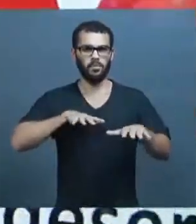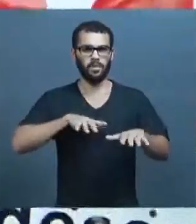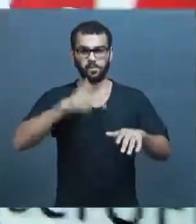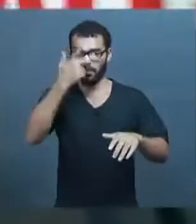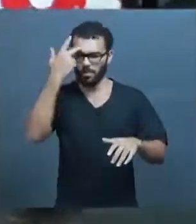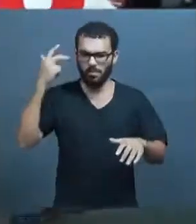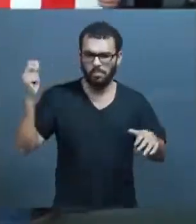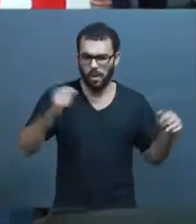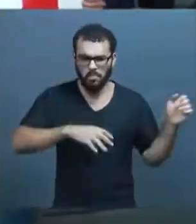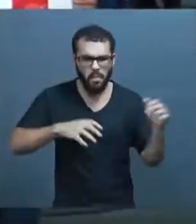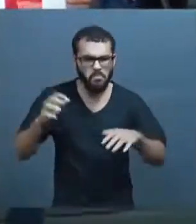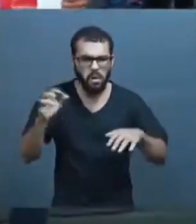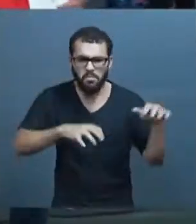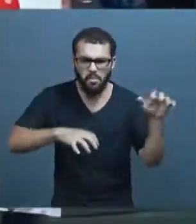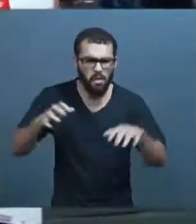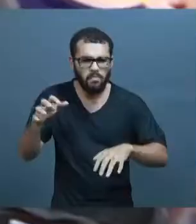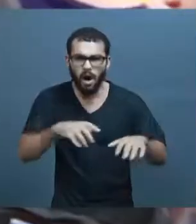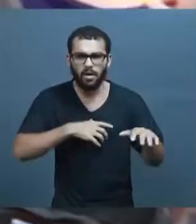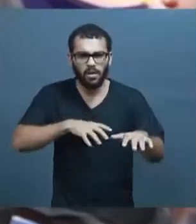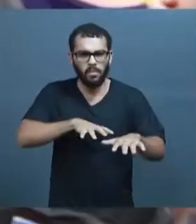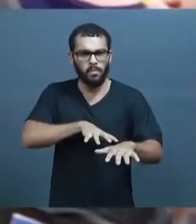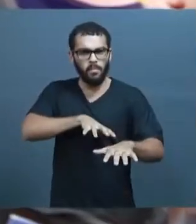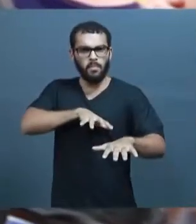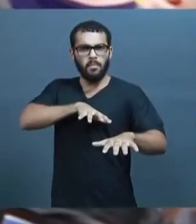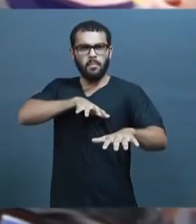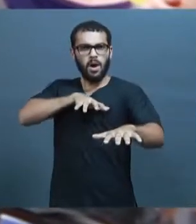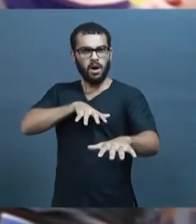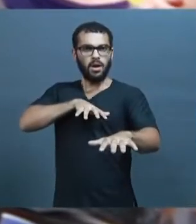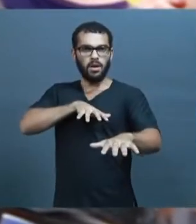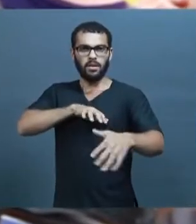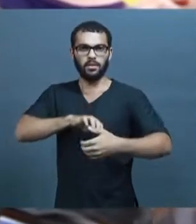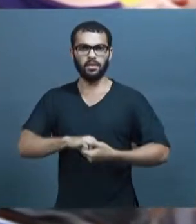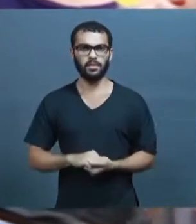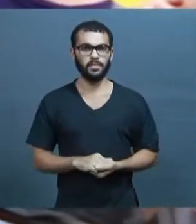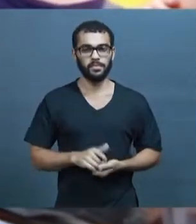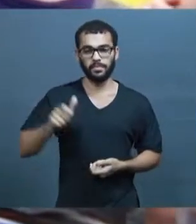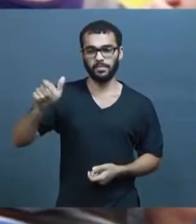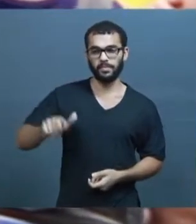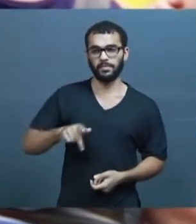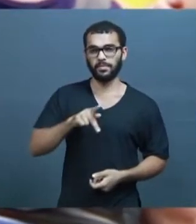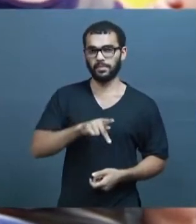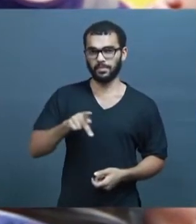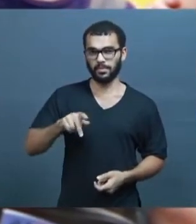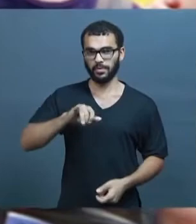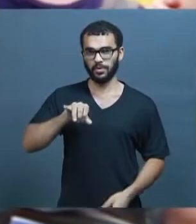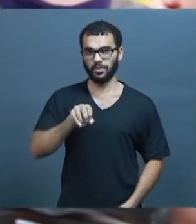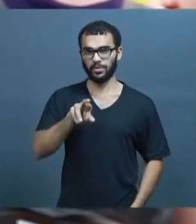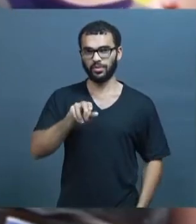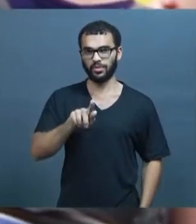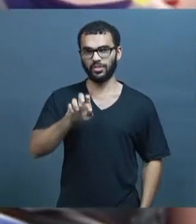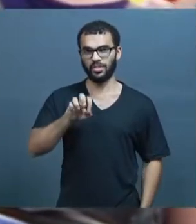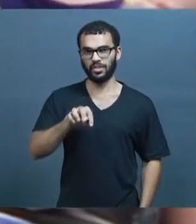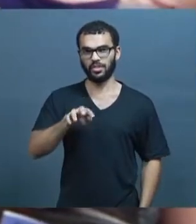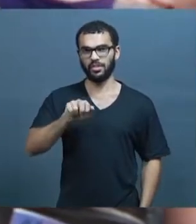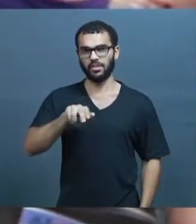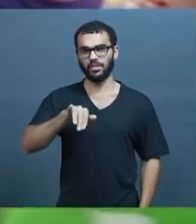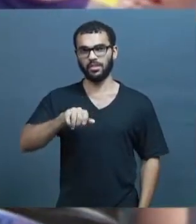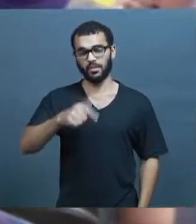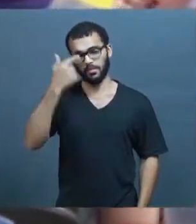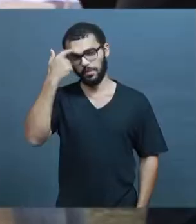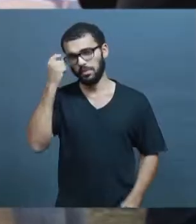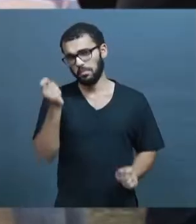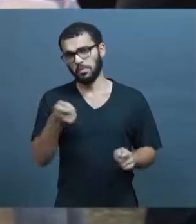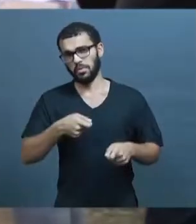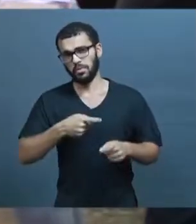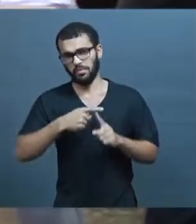forma e, em seguida, praça lotada. Georgetânia é professora e espera que a manifestação tenha um resultado positivo daqui para